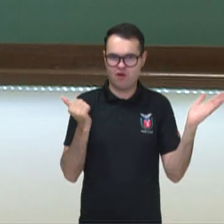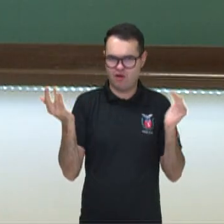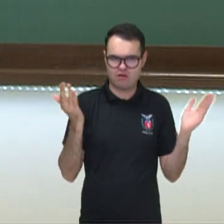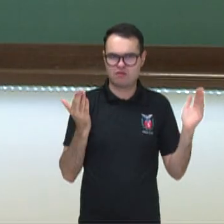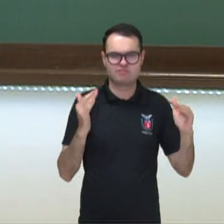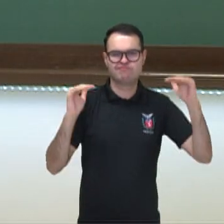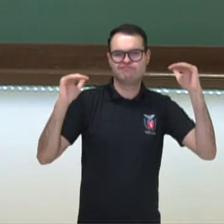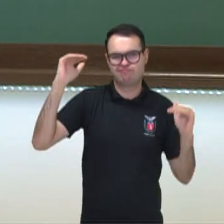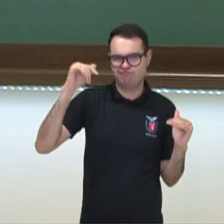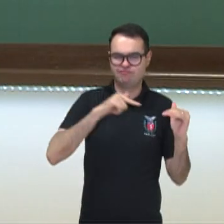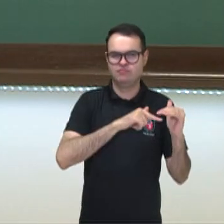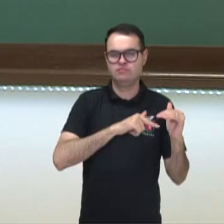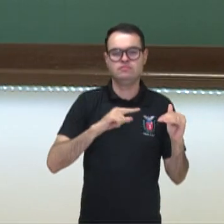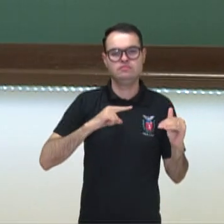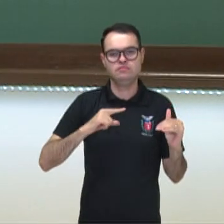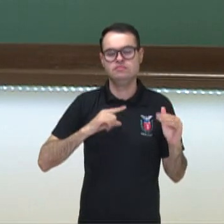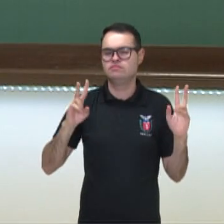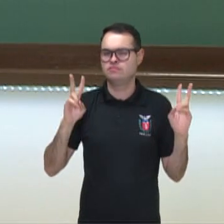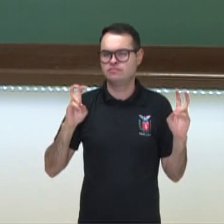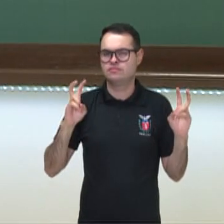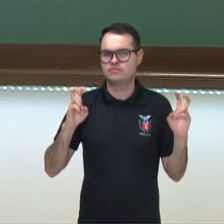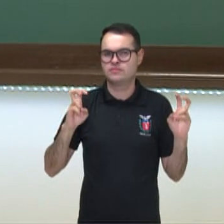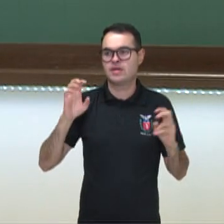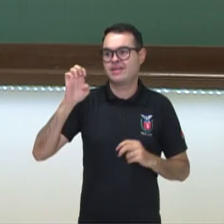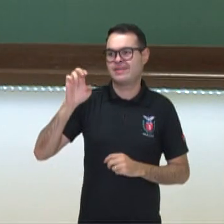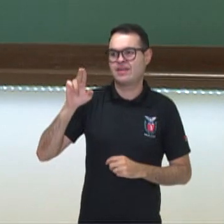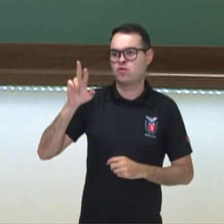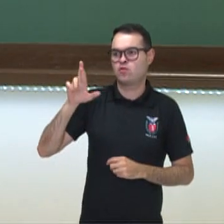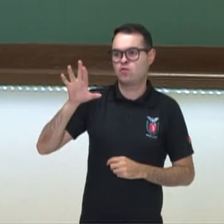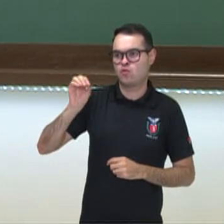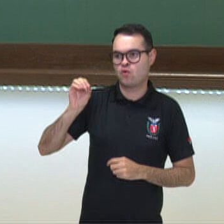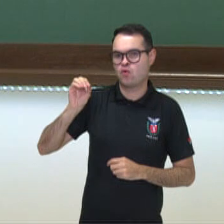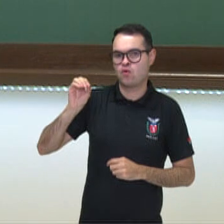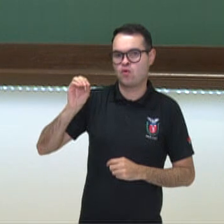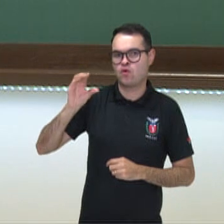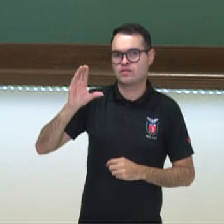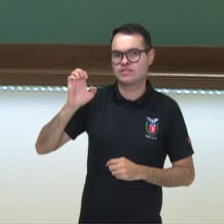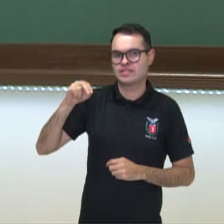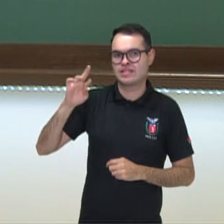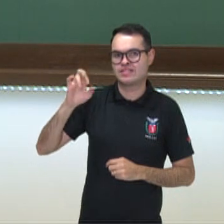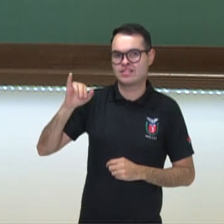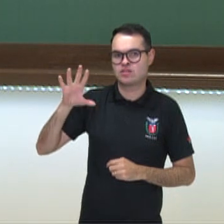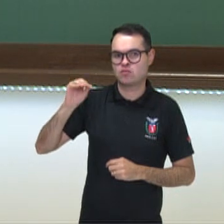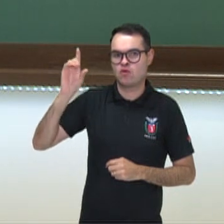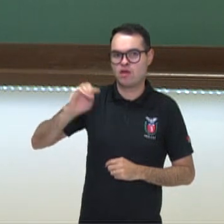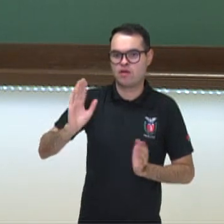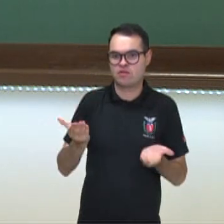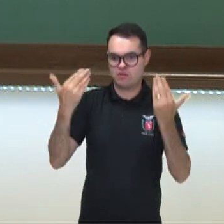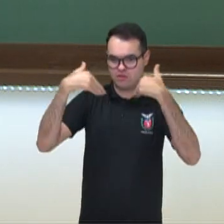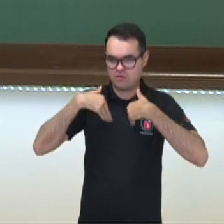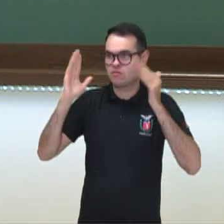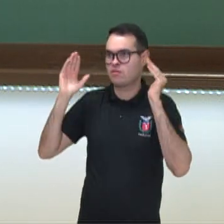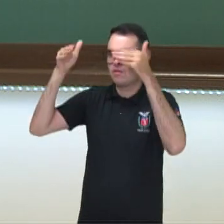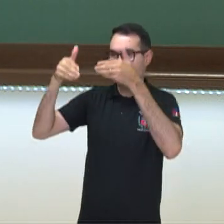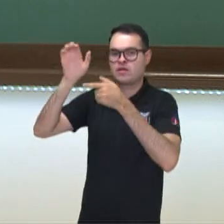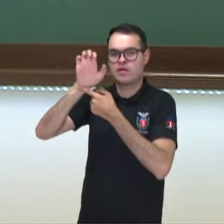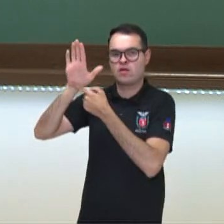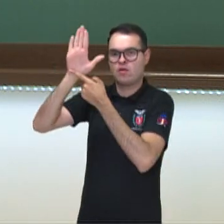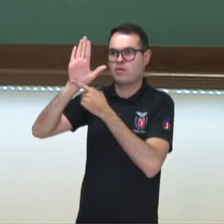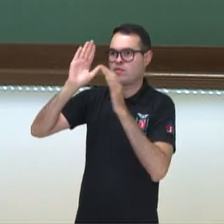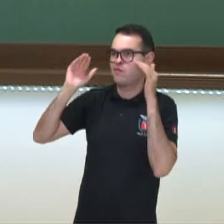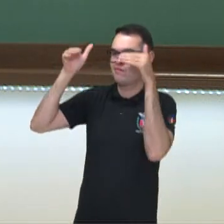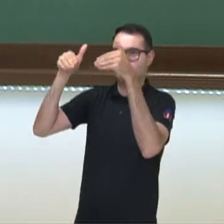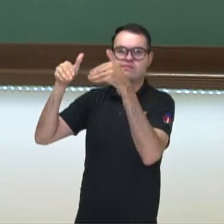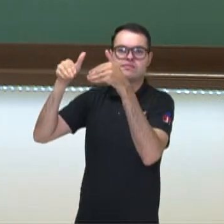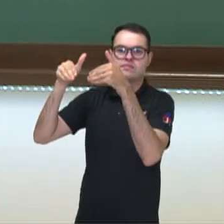Tínhamos aí, o chamado eurocentrismo. É o etnocentrismo voltado à percepção